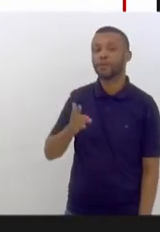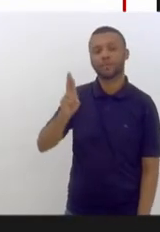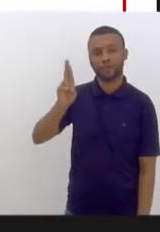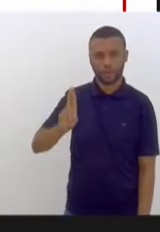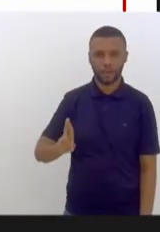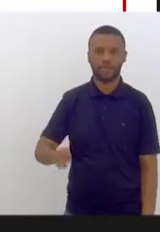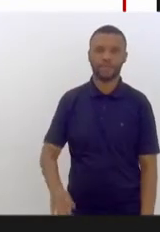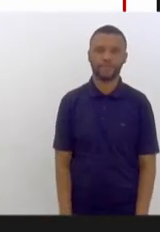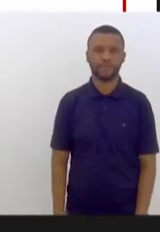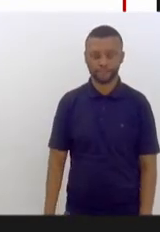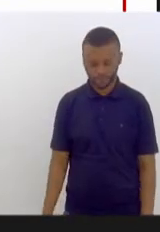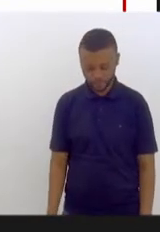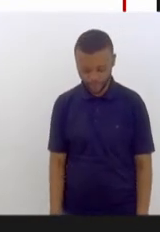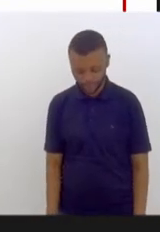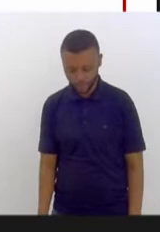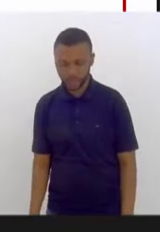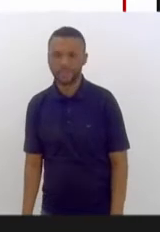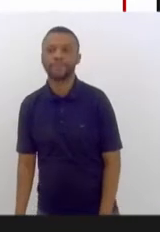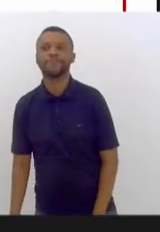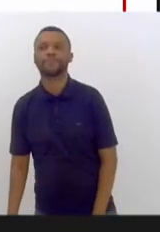reais.